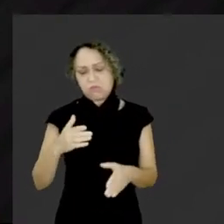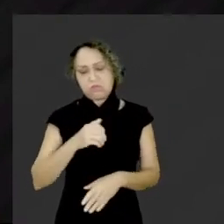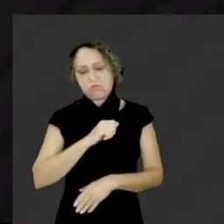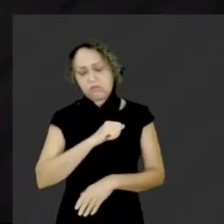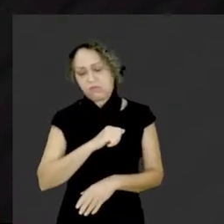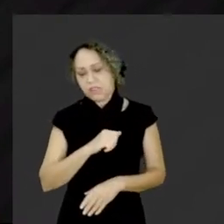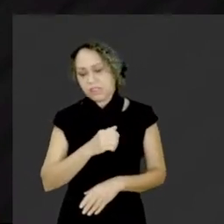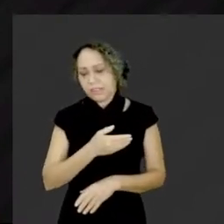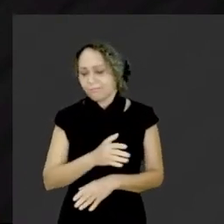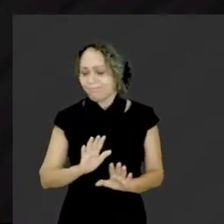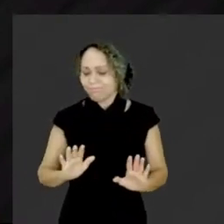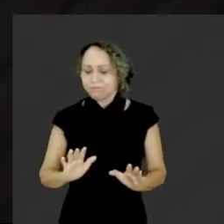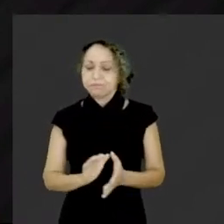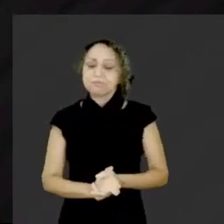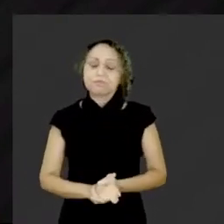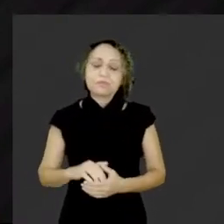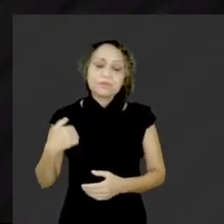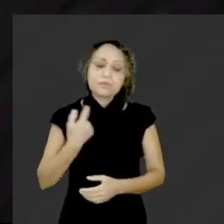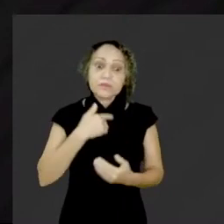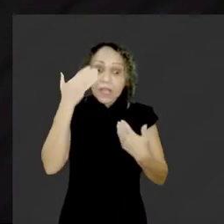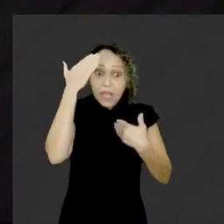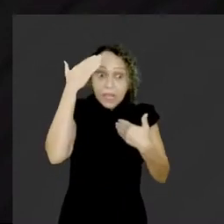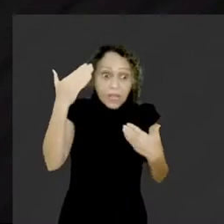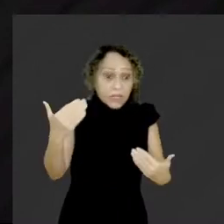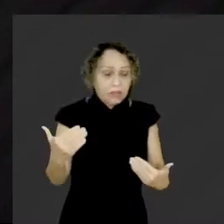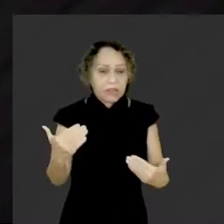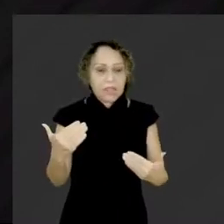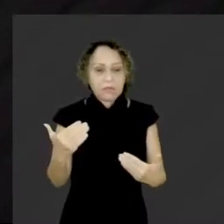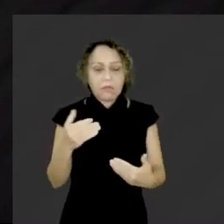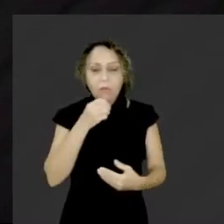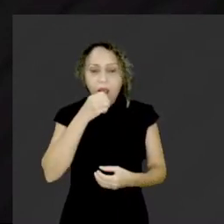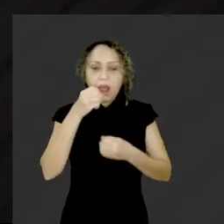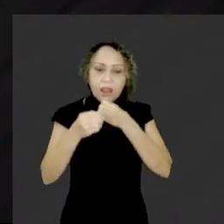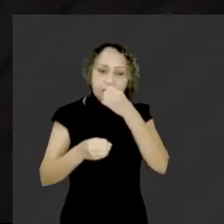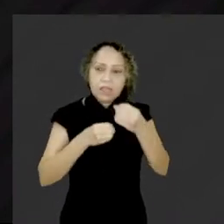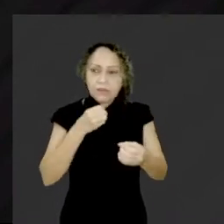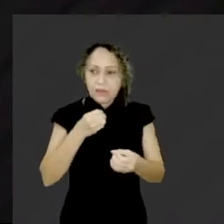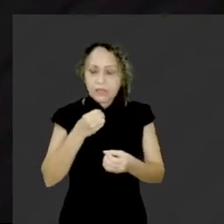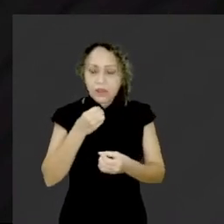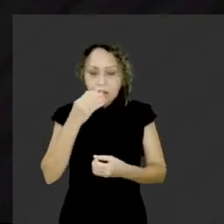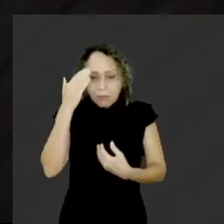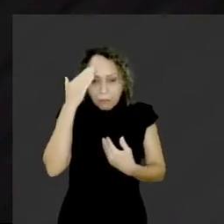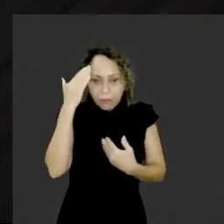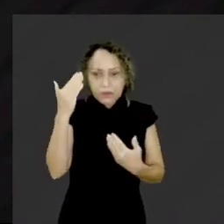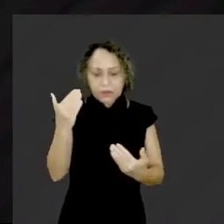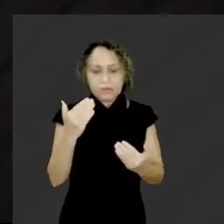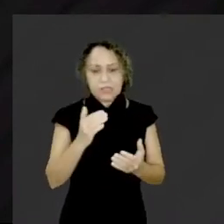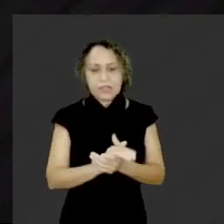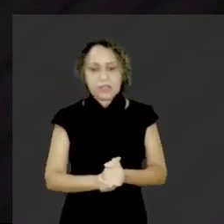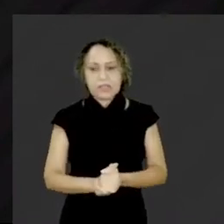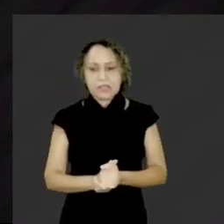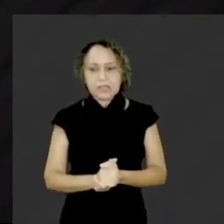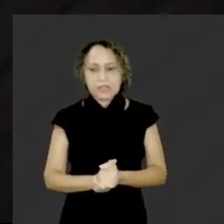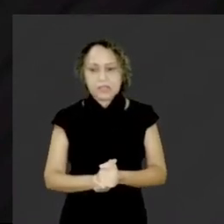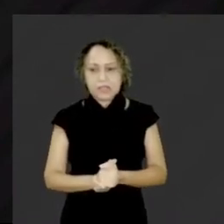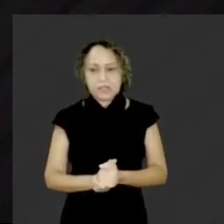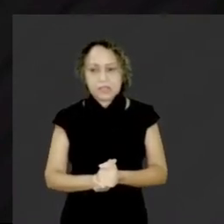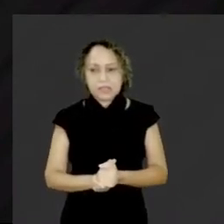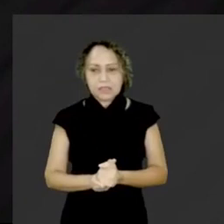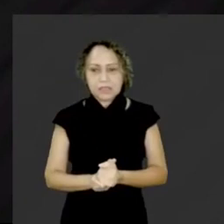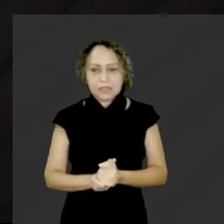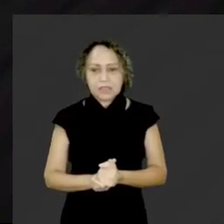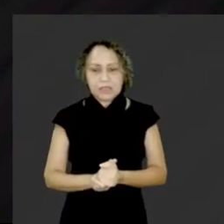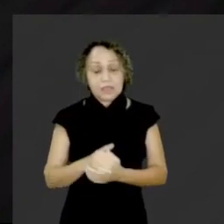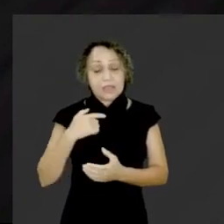meia hora. O Minas Gerais é um estado muito grande, muito grande. A gente precisa falar um pouco mais com